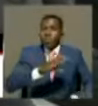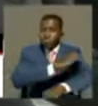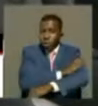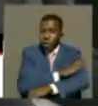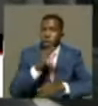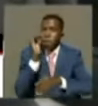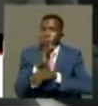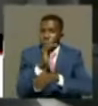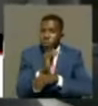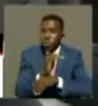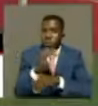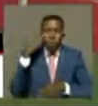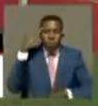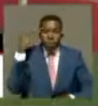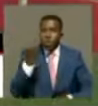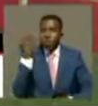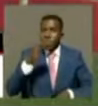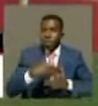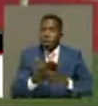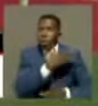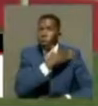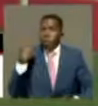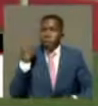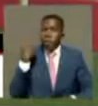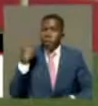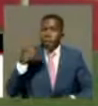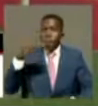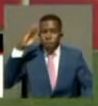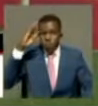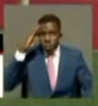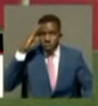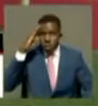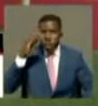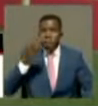e comandante provincial da Polícia Nacional em março de 2020.